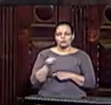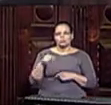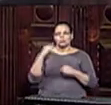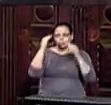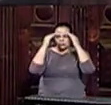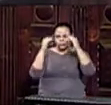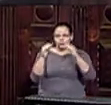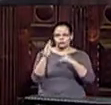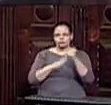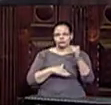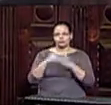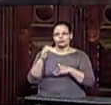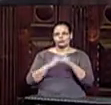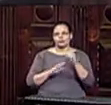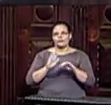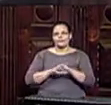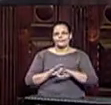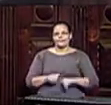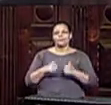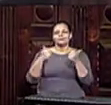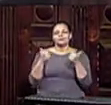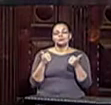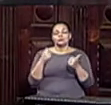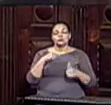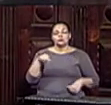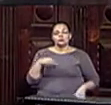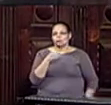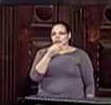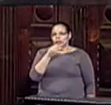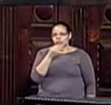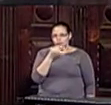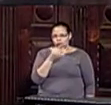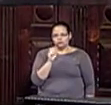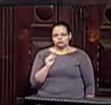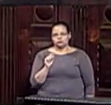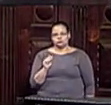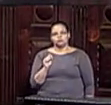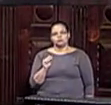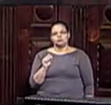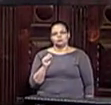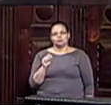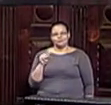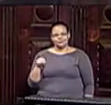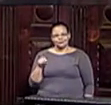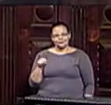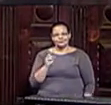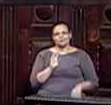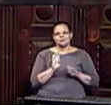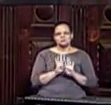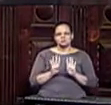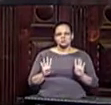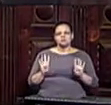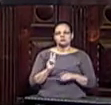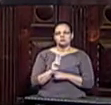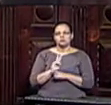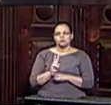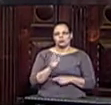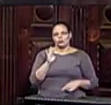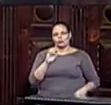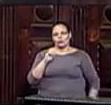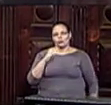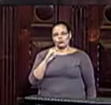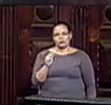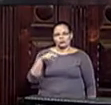profissionais. Mas melhor seria, e essa foi a nossa sugestão, que a Força Nacional tivesse um